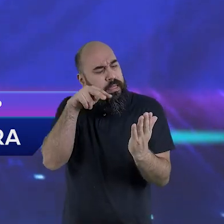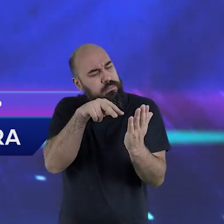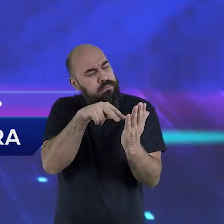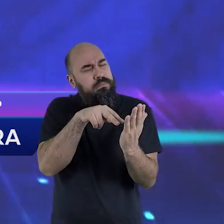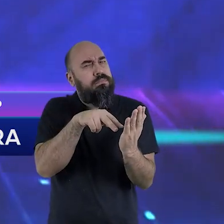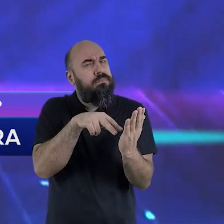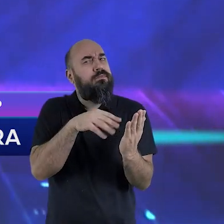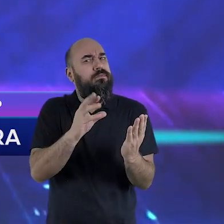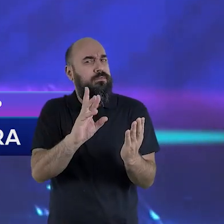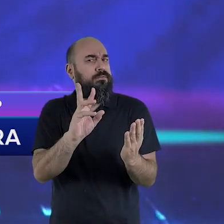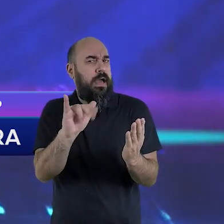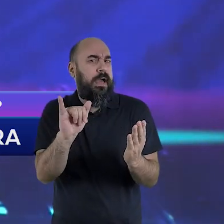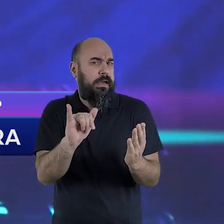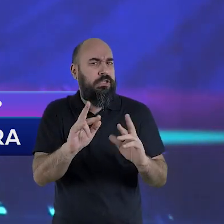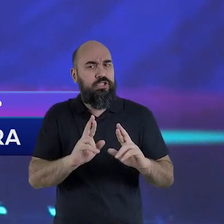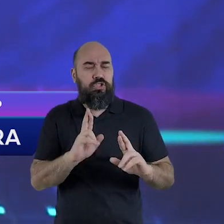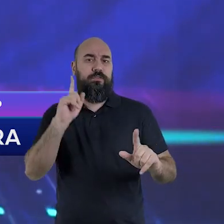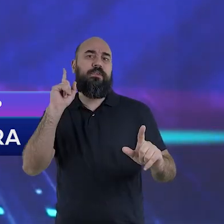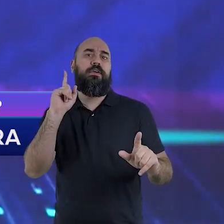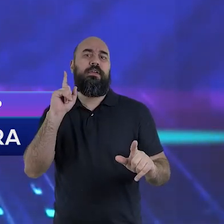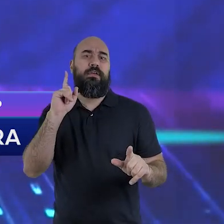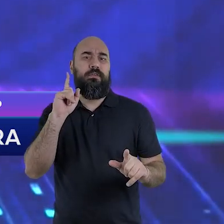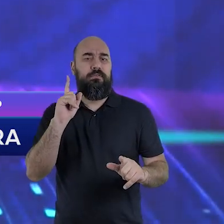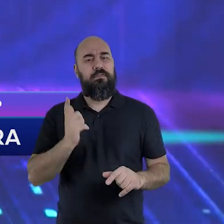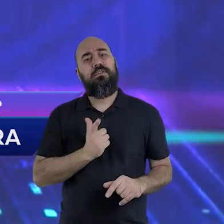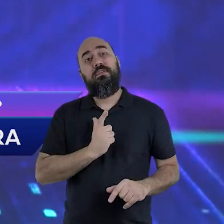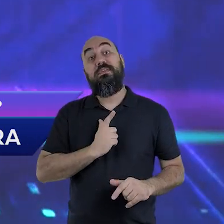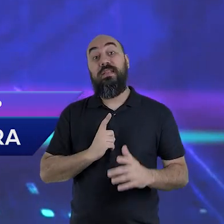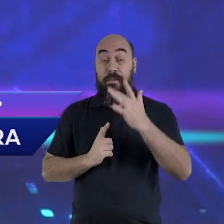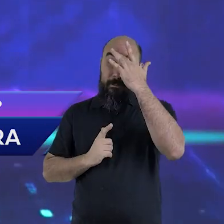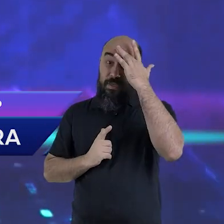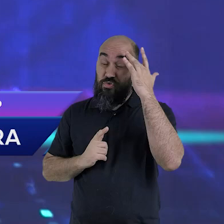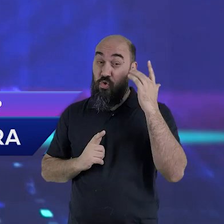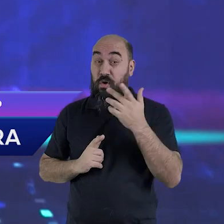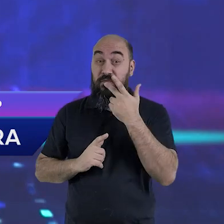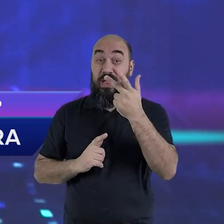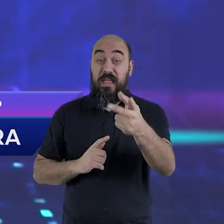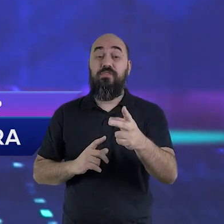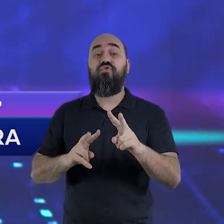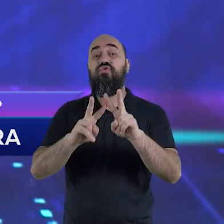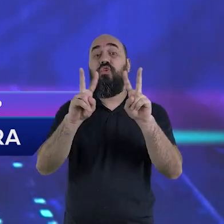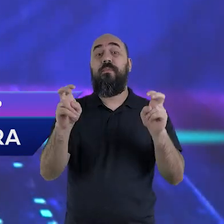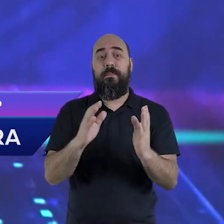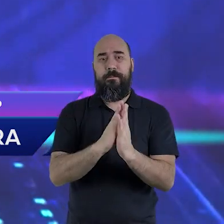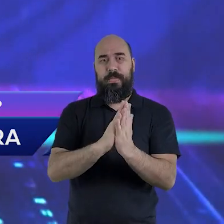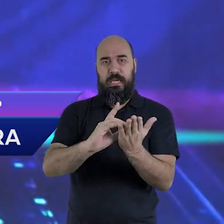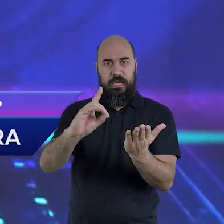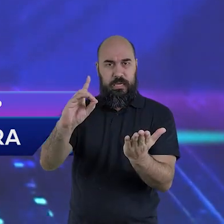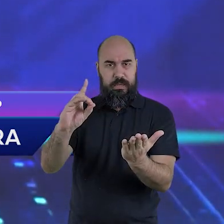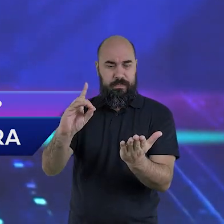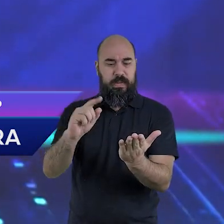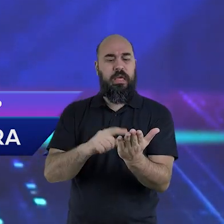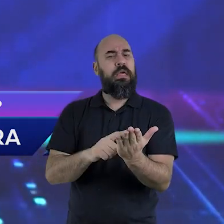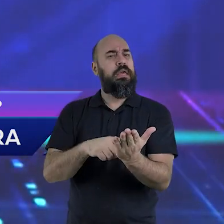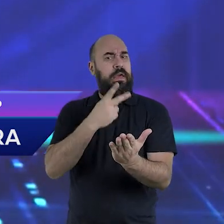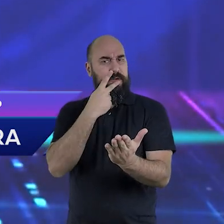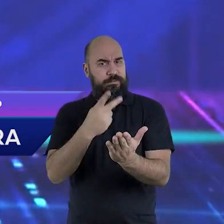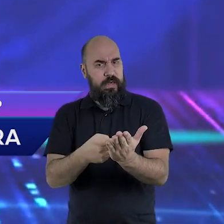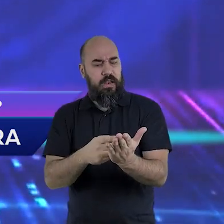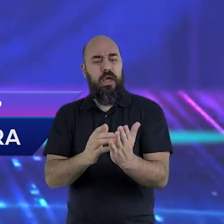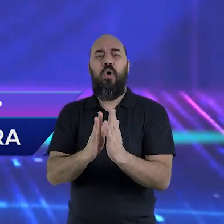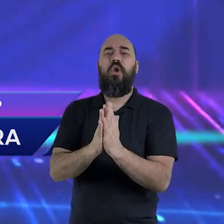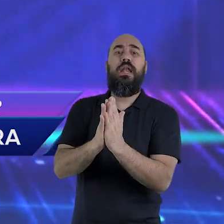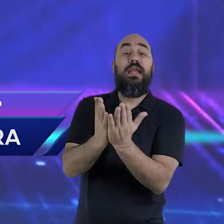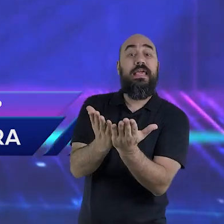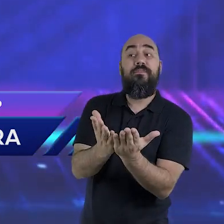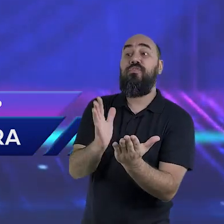na sua vida. Há muita polarização quando o assunto é a palavra de Deus. A Bíblia